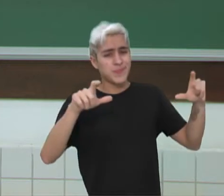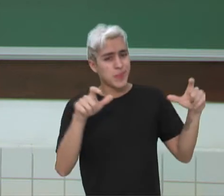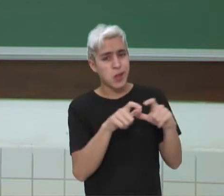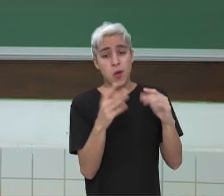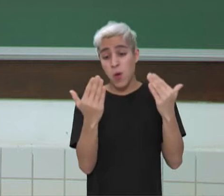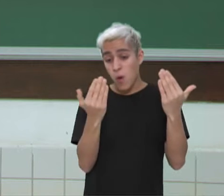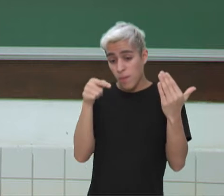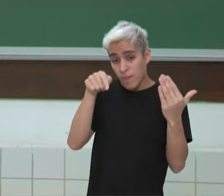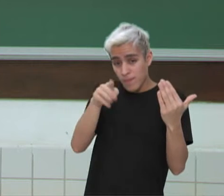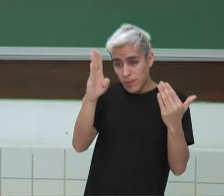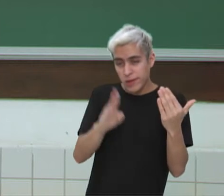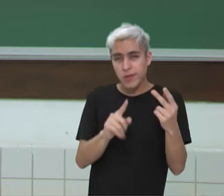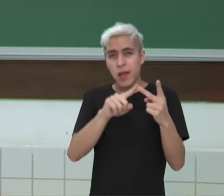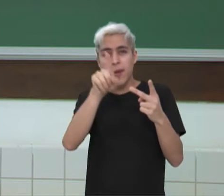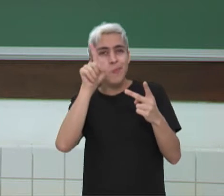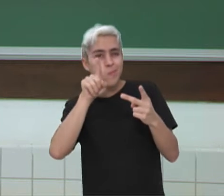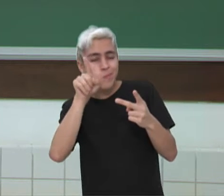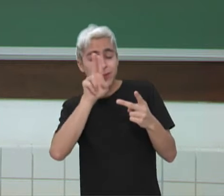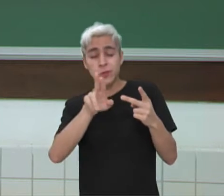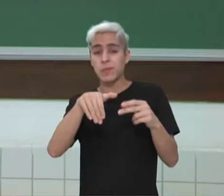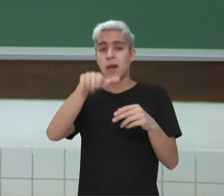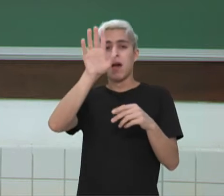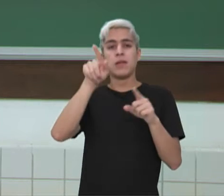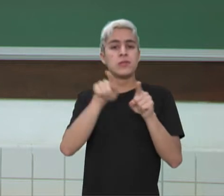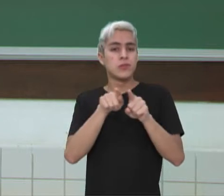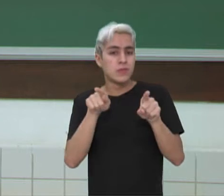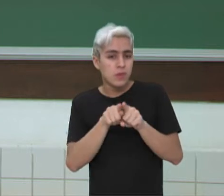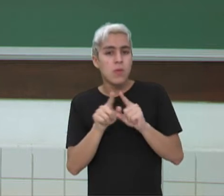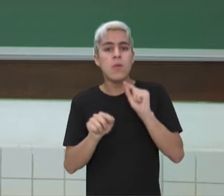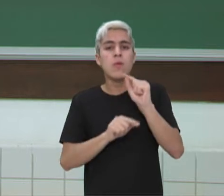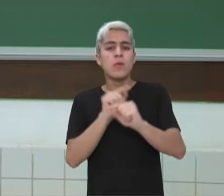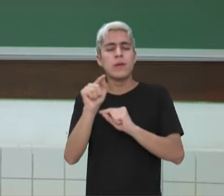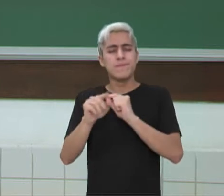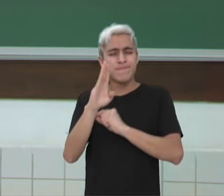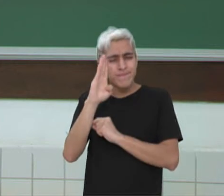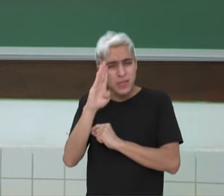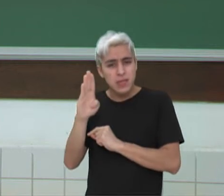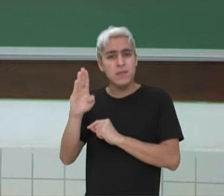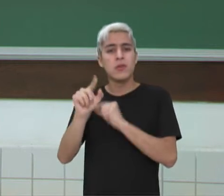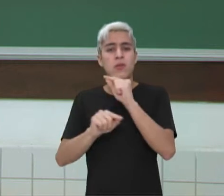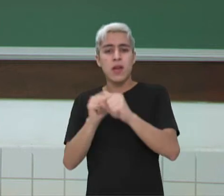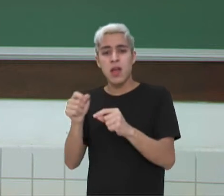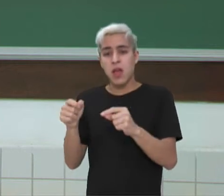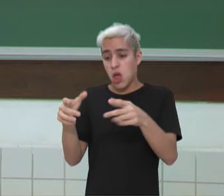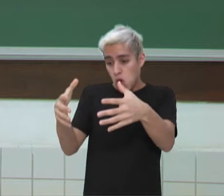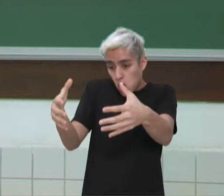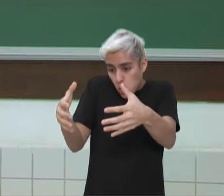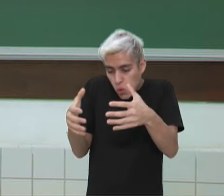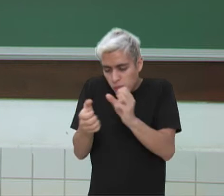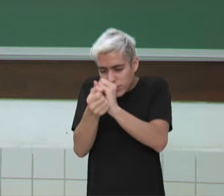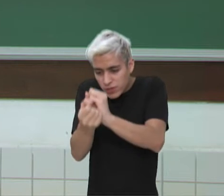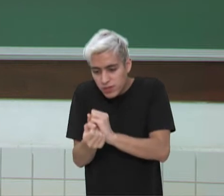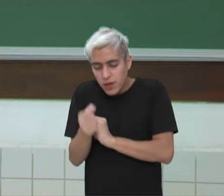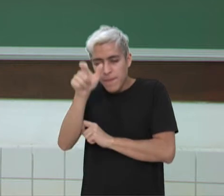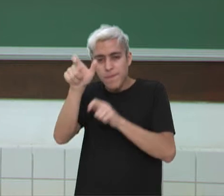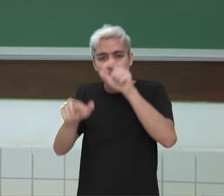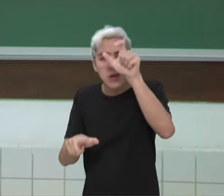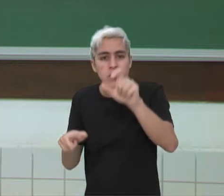Brasil, do que foi nos Estados Unidos e principalmente do que foi usado de escravos indígenas.